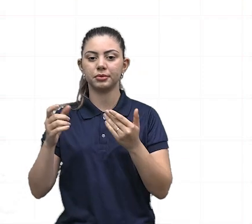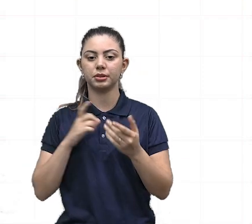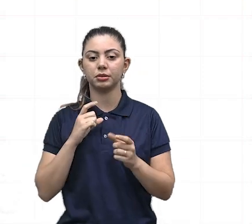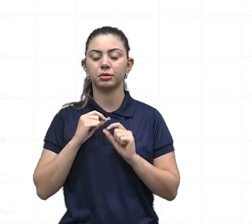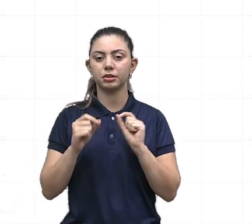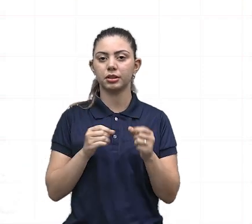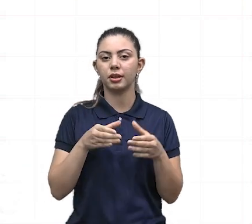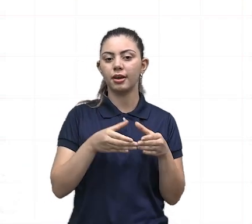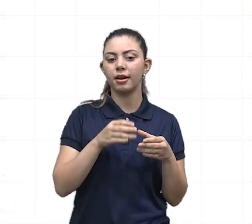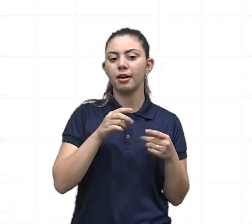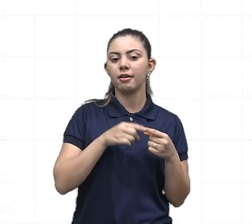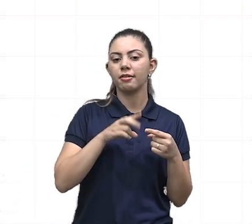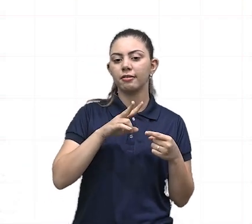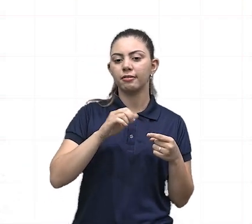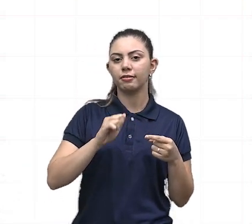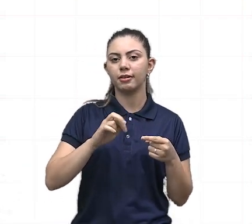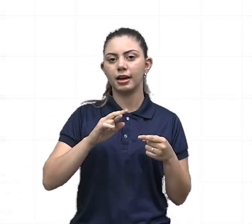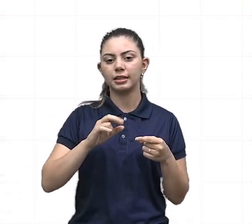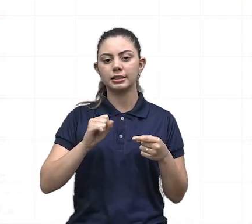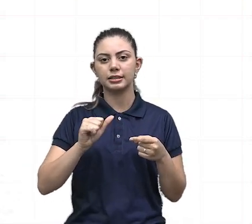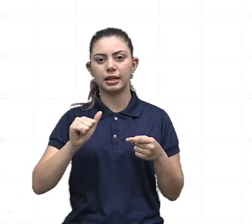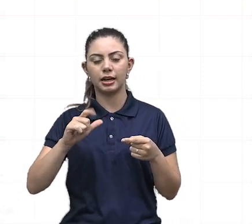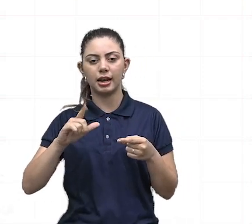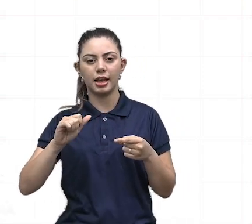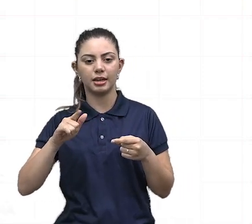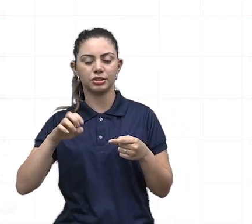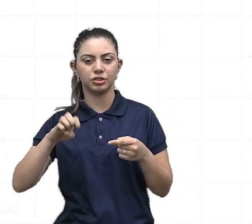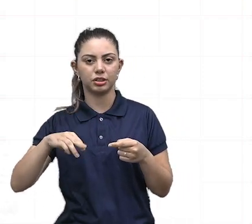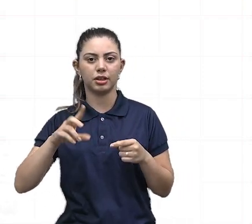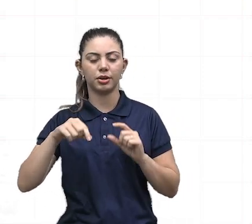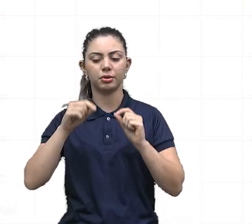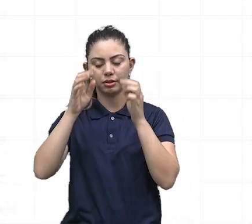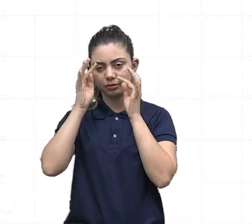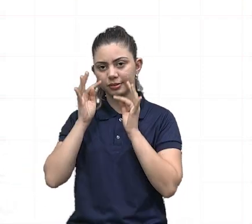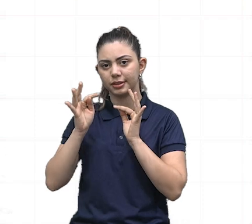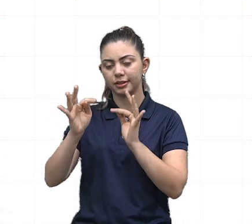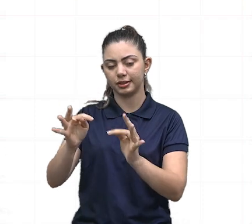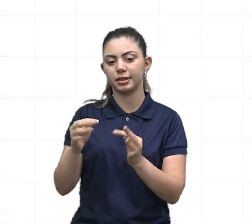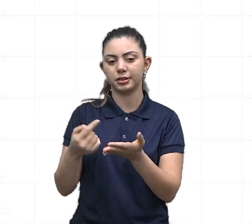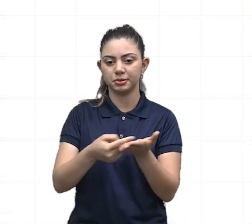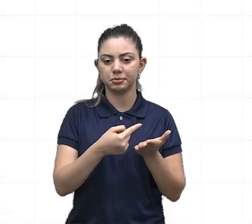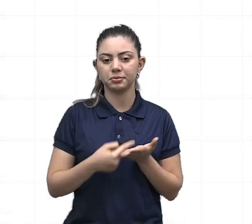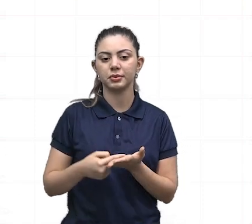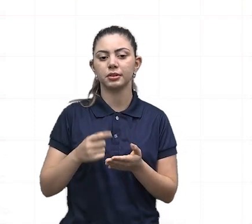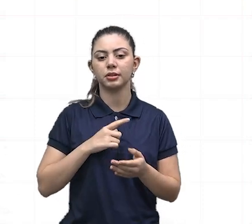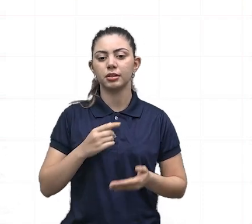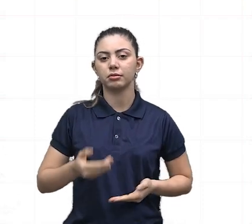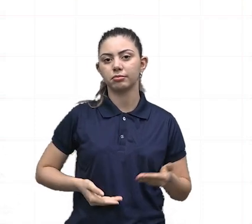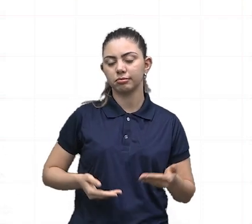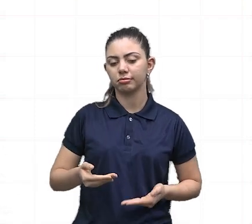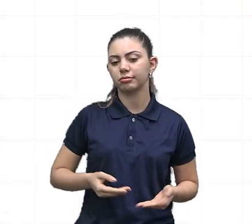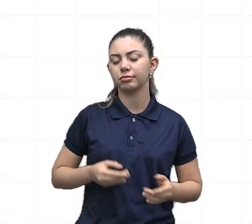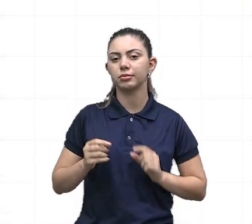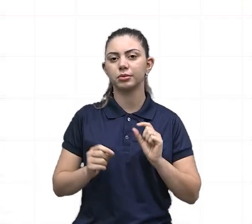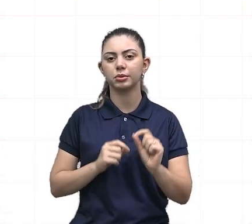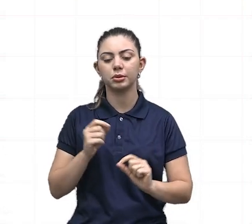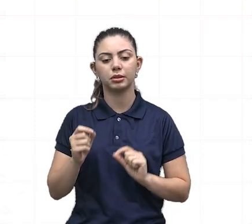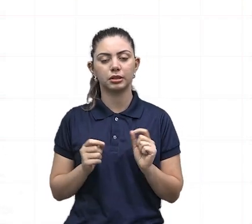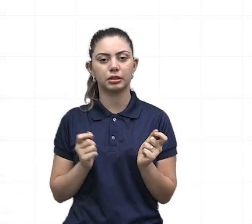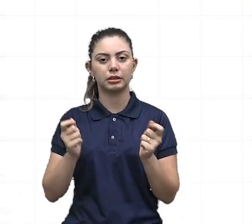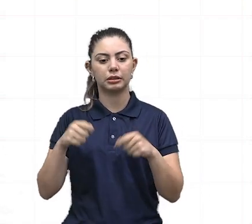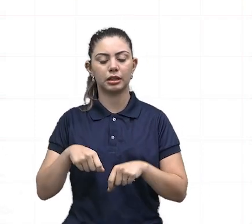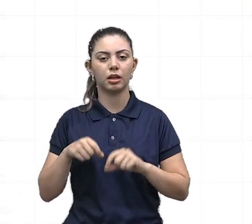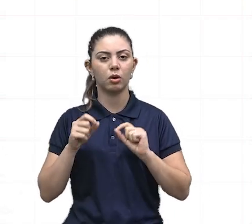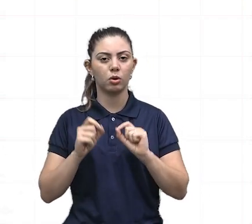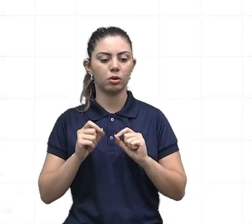por compromisso de lealdade pessoal. A servidão, que assegurava, então, a